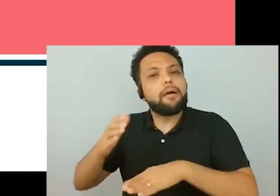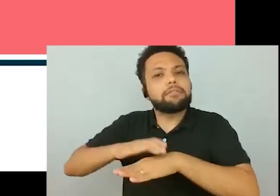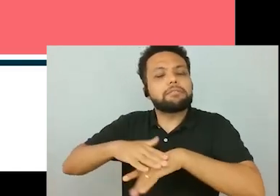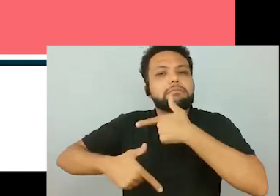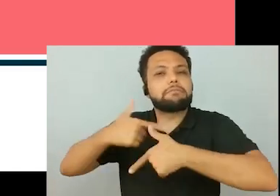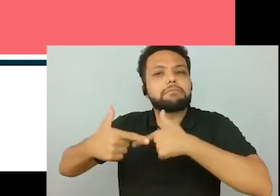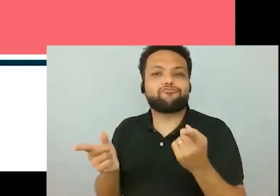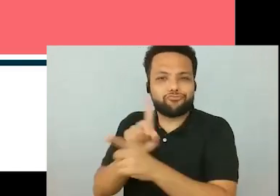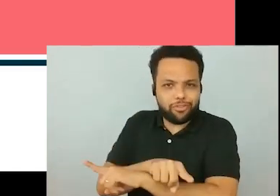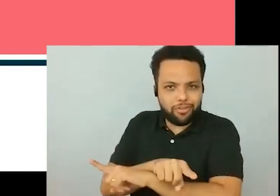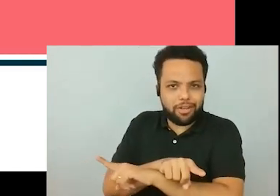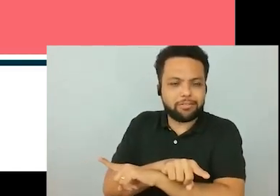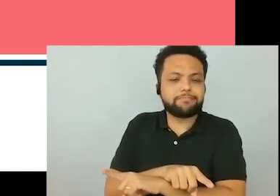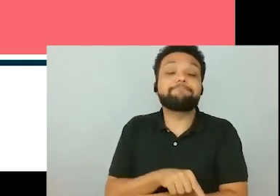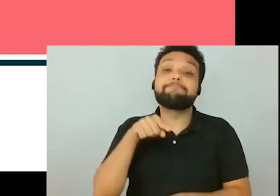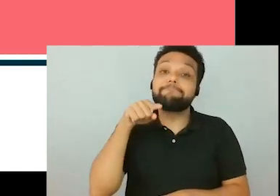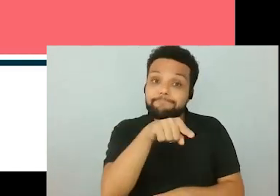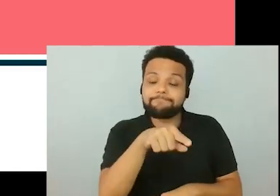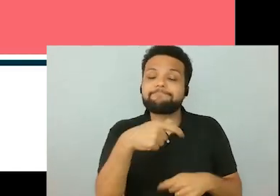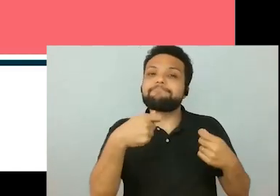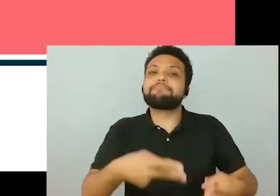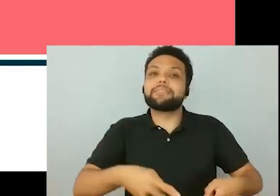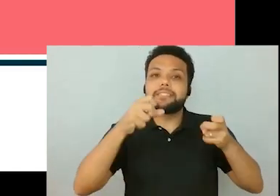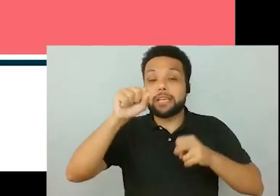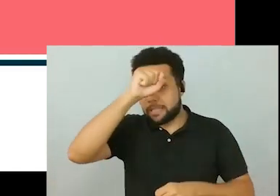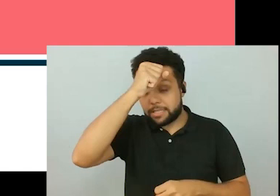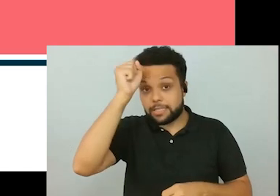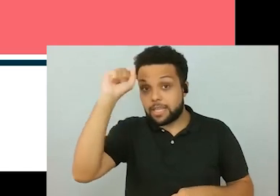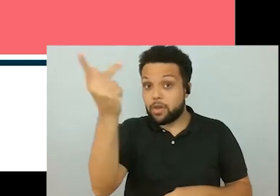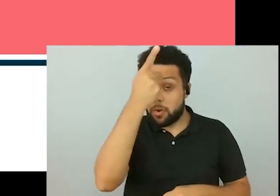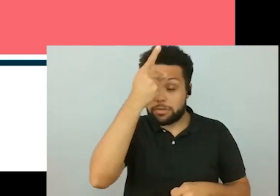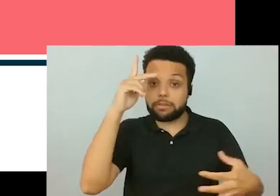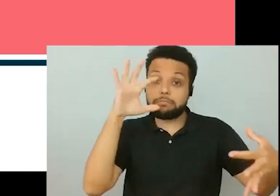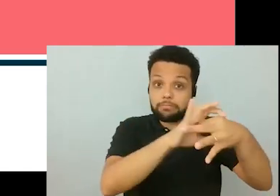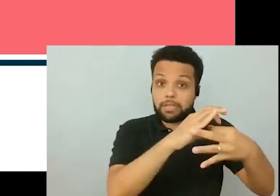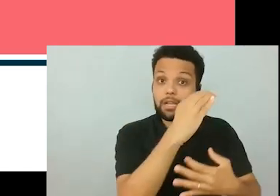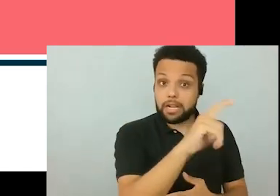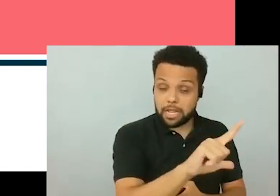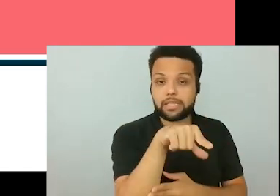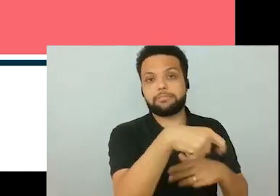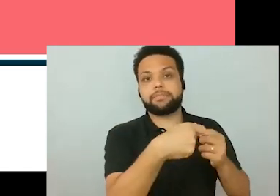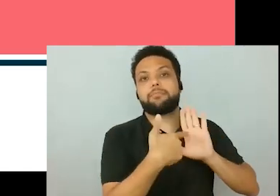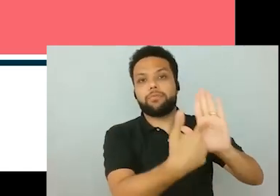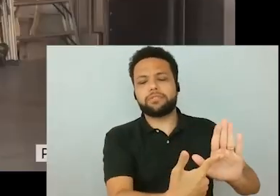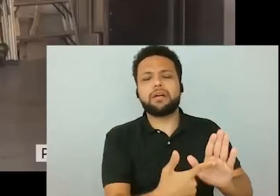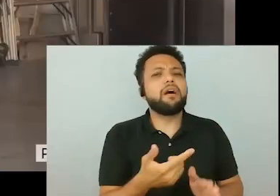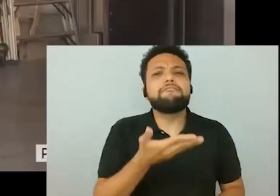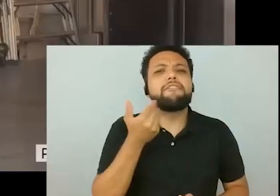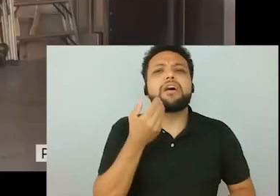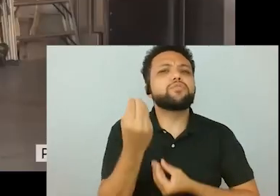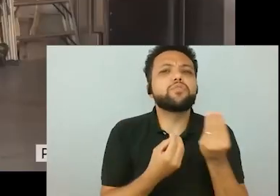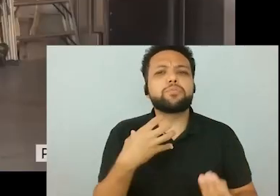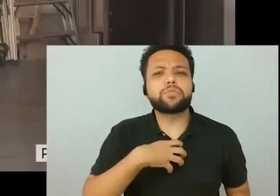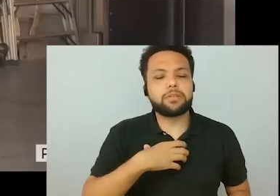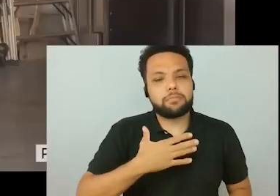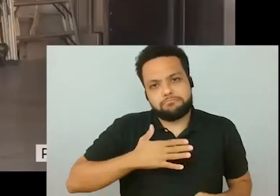E é isso que a gente tem que levar para o stakeholder, para o cliente. E a forma mais fácil ainda de levar isso, que eu